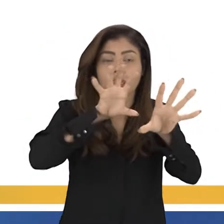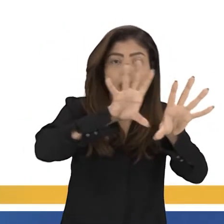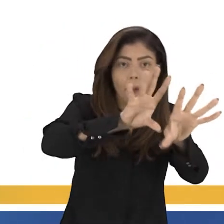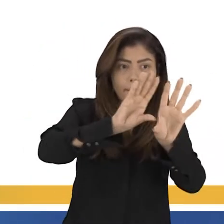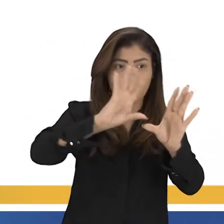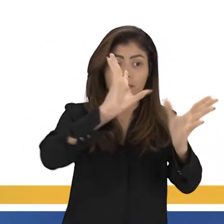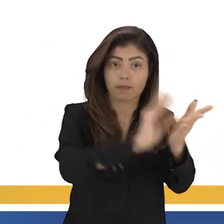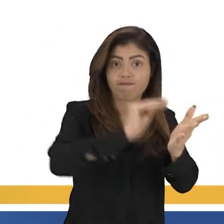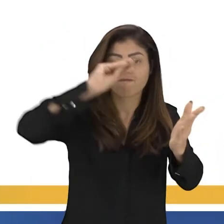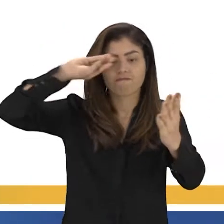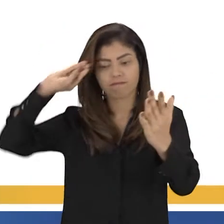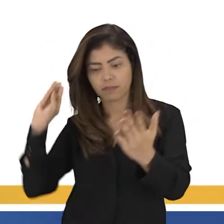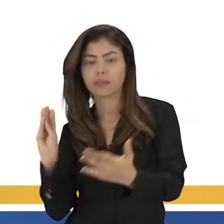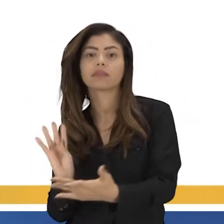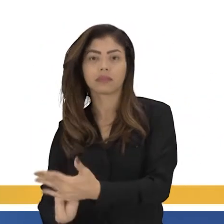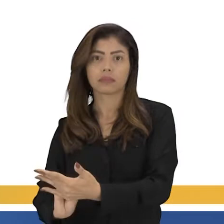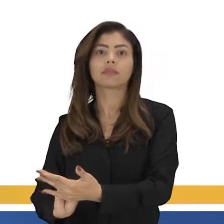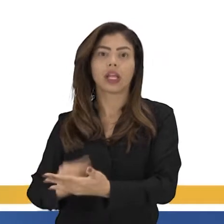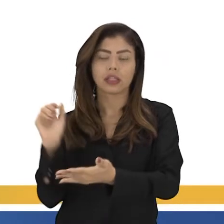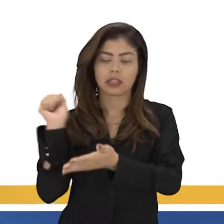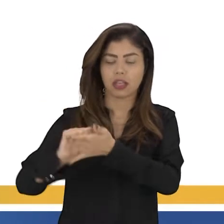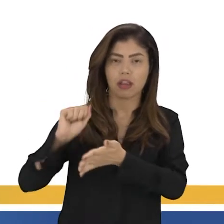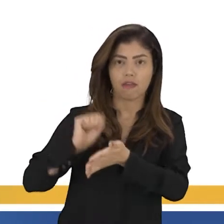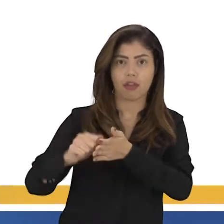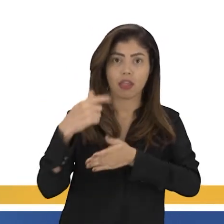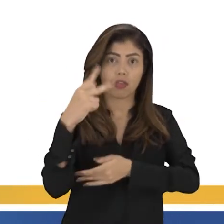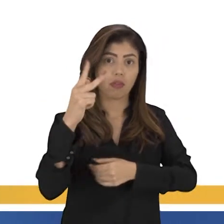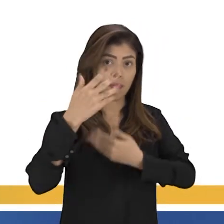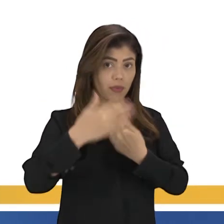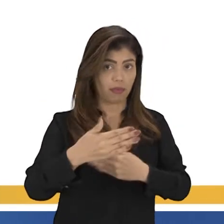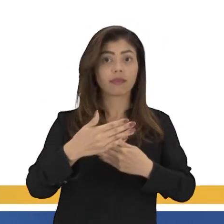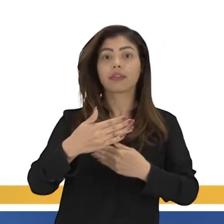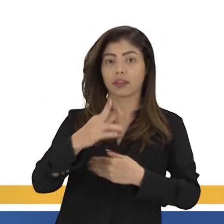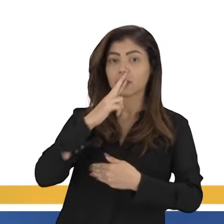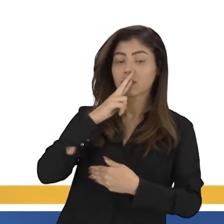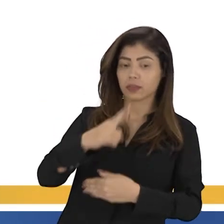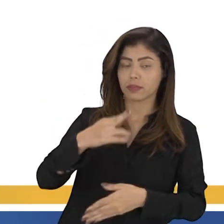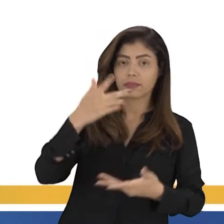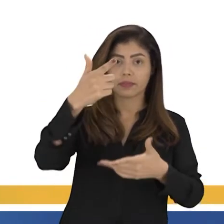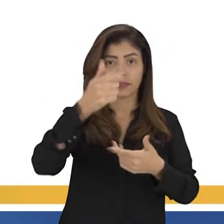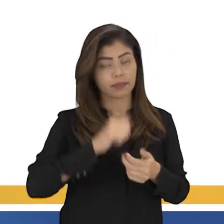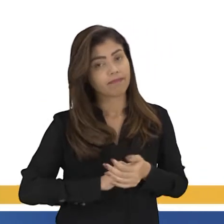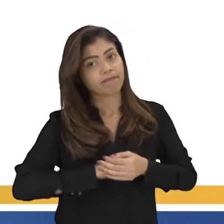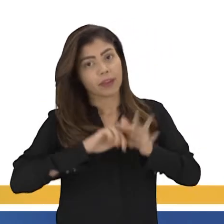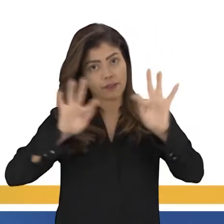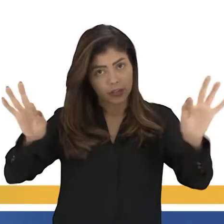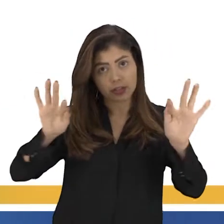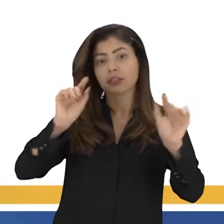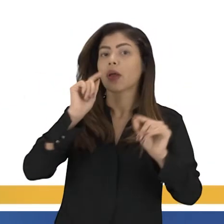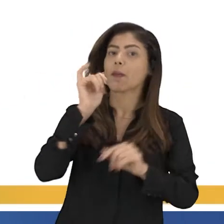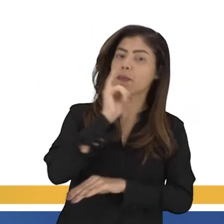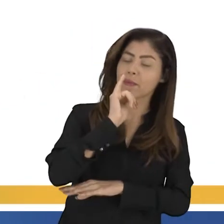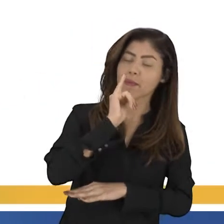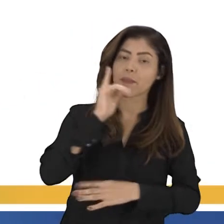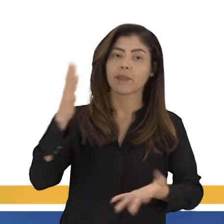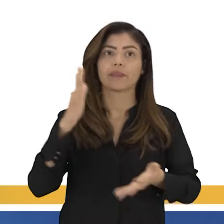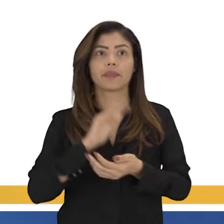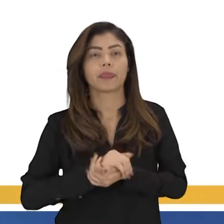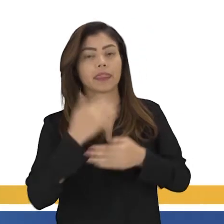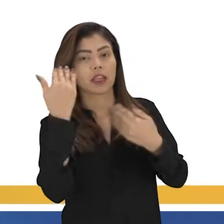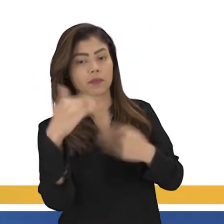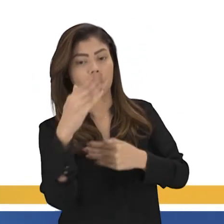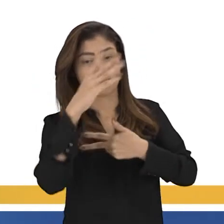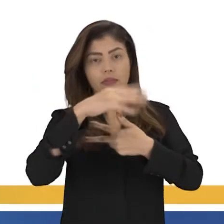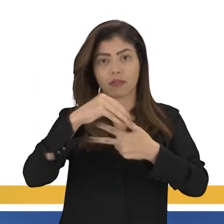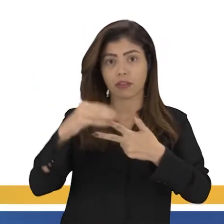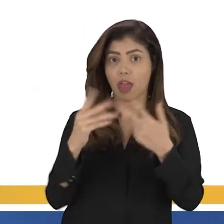você vai ter necessário ter que escrever no teu cartão resposta, frase. Então, por exemplo, as provas do